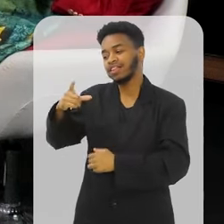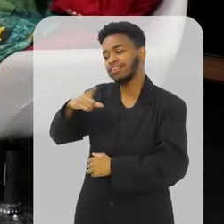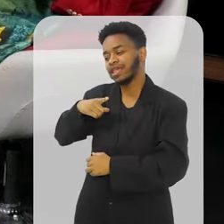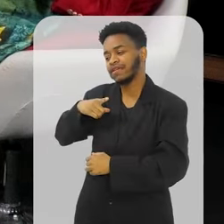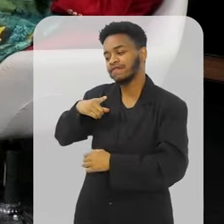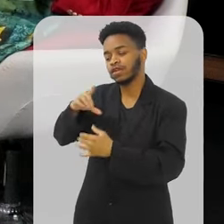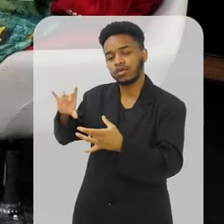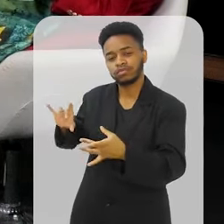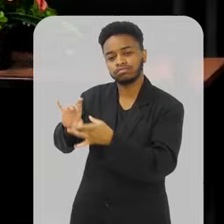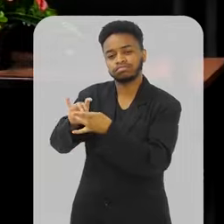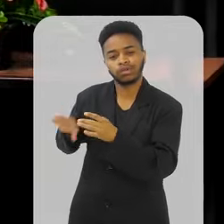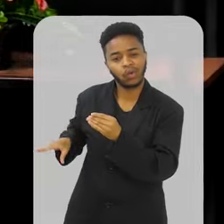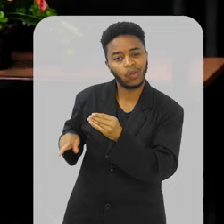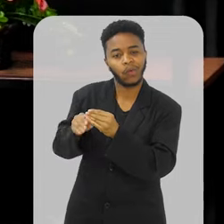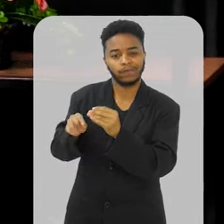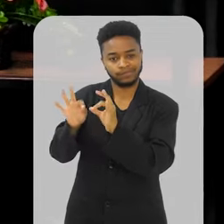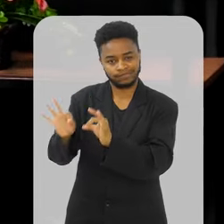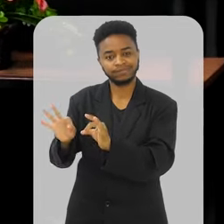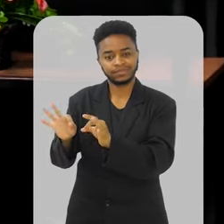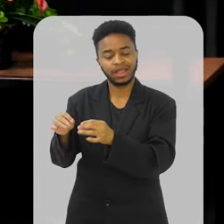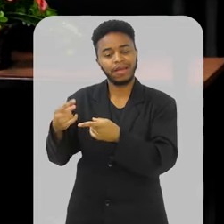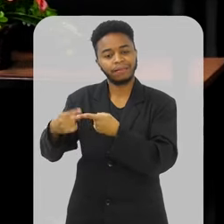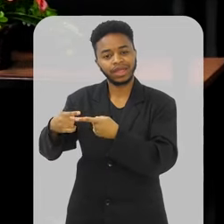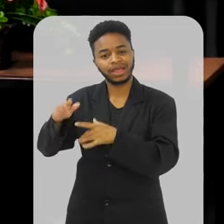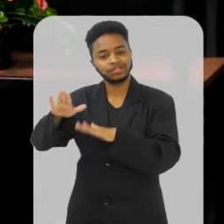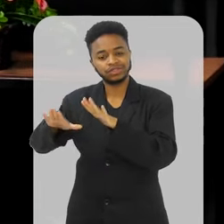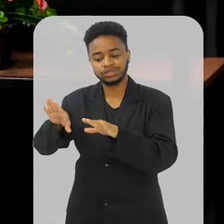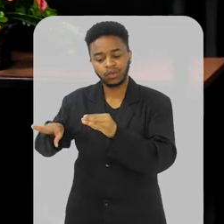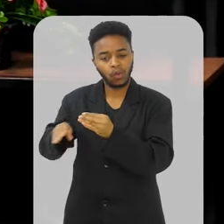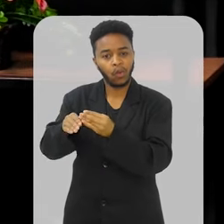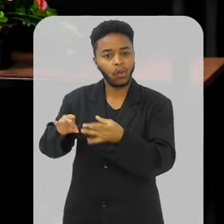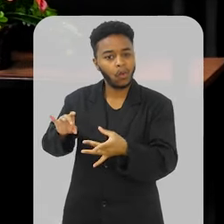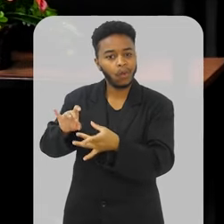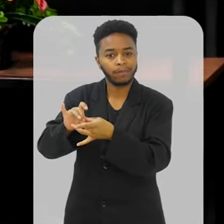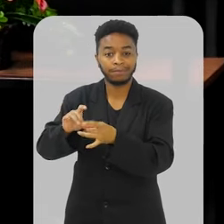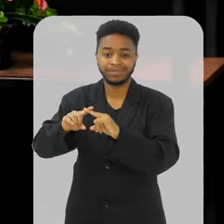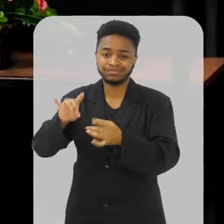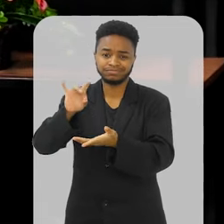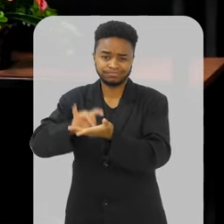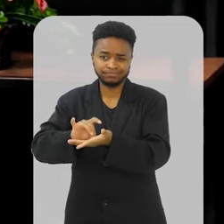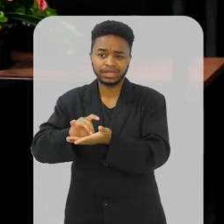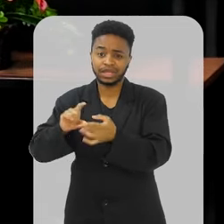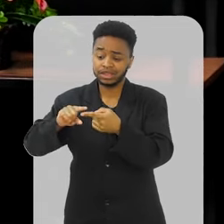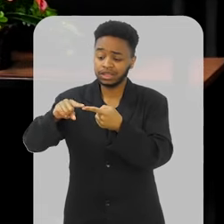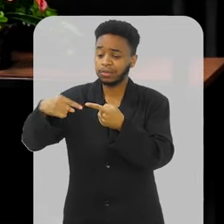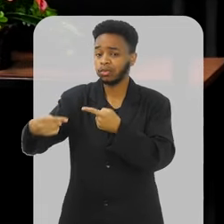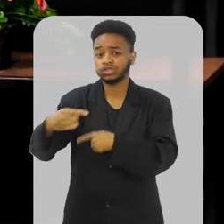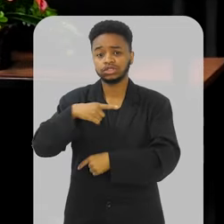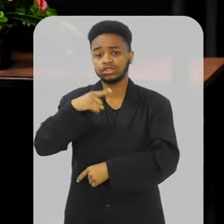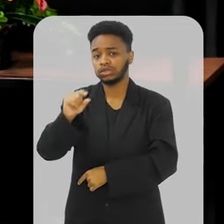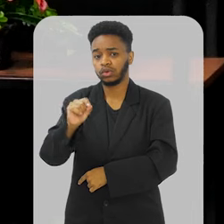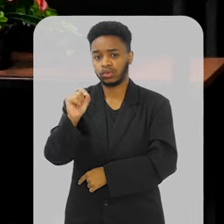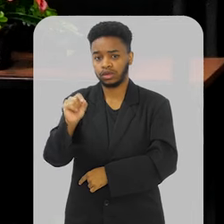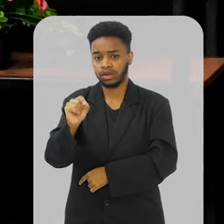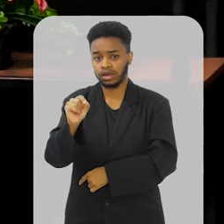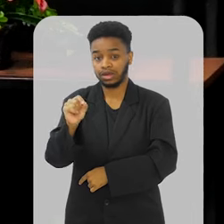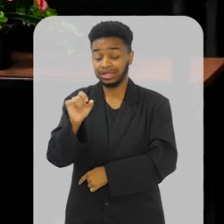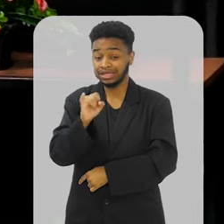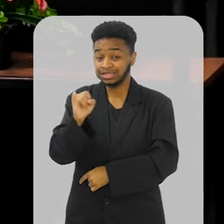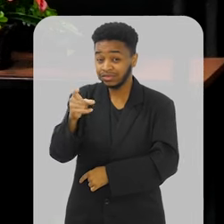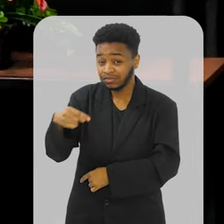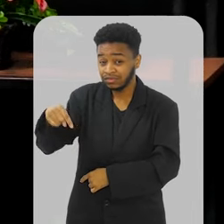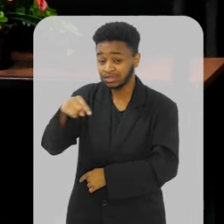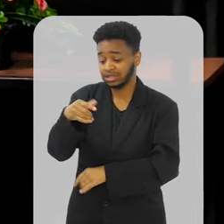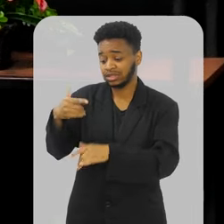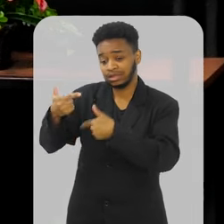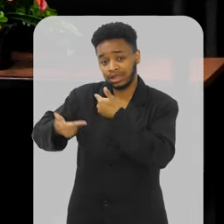teve sua completari medade né acabaram se complementando mas realmente e e depois é o seguinte né você